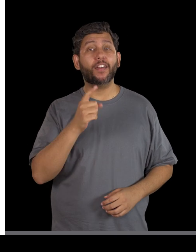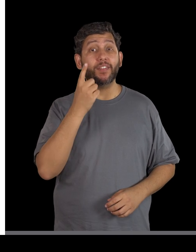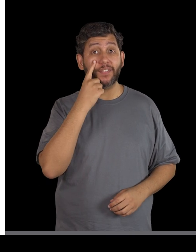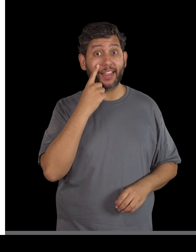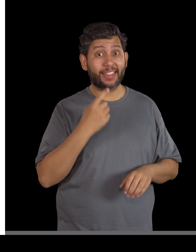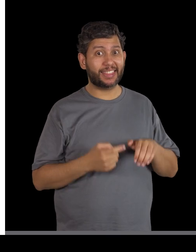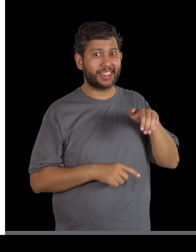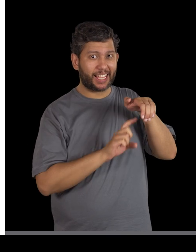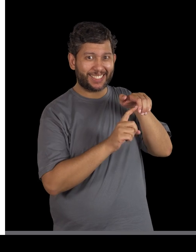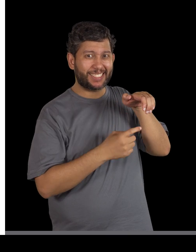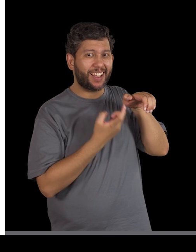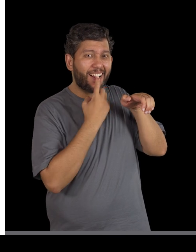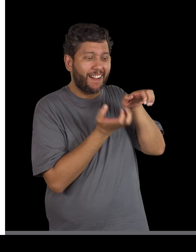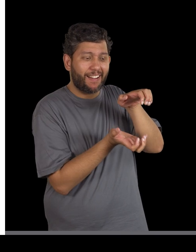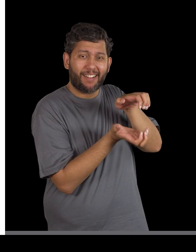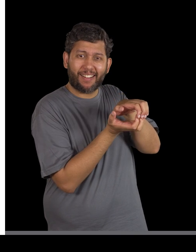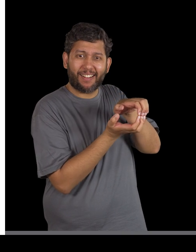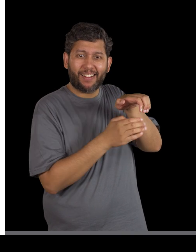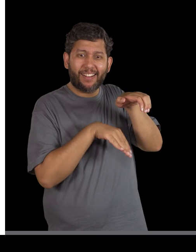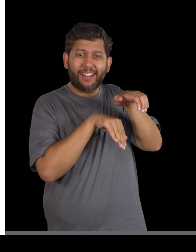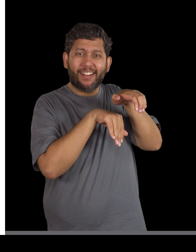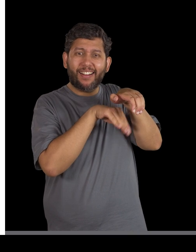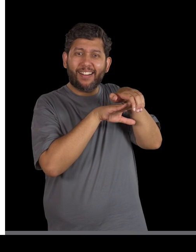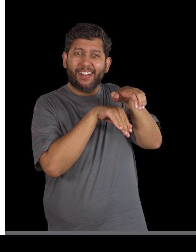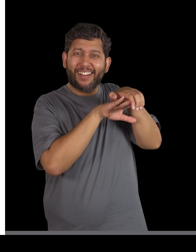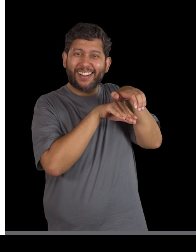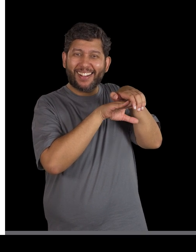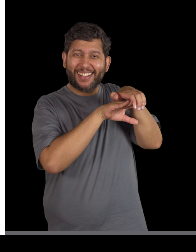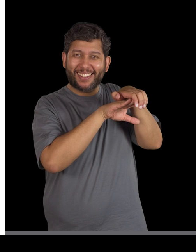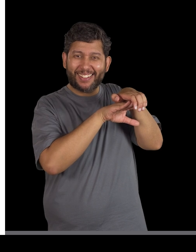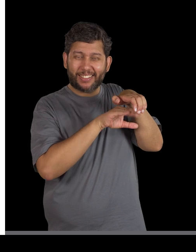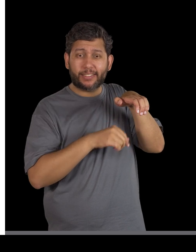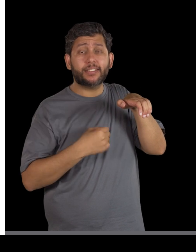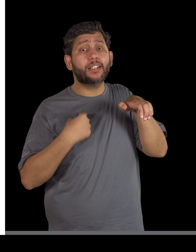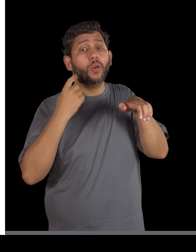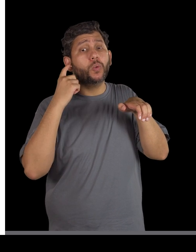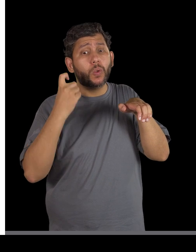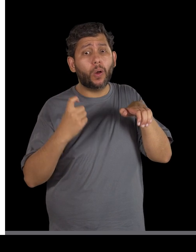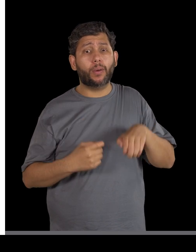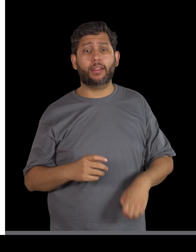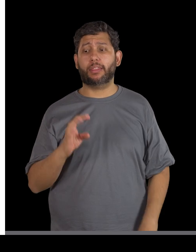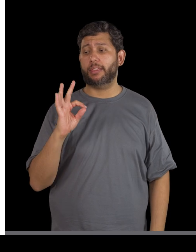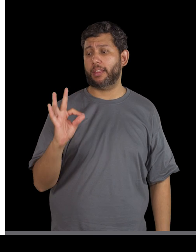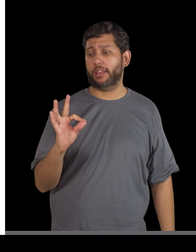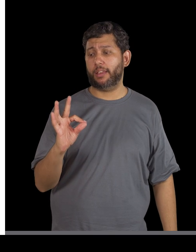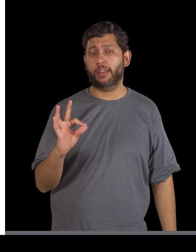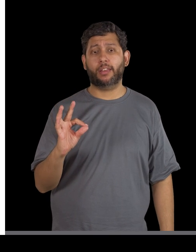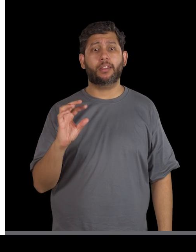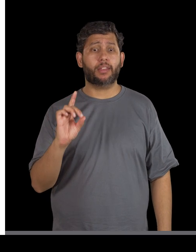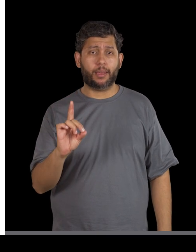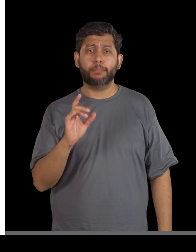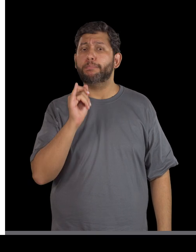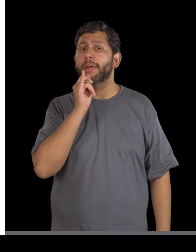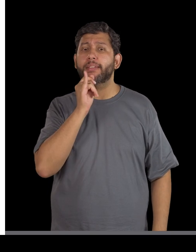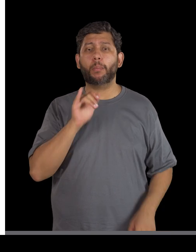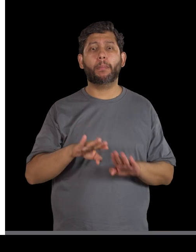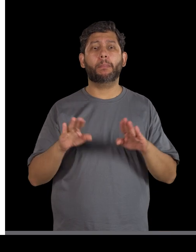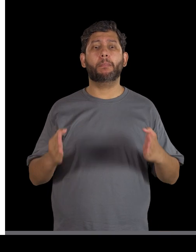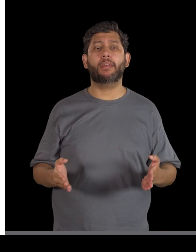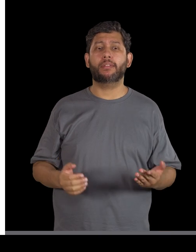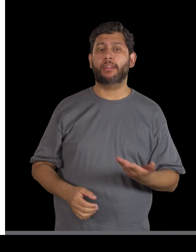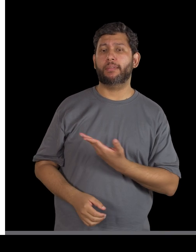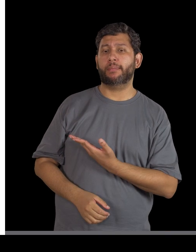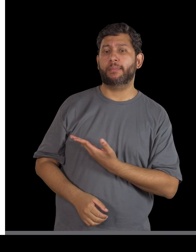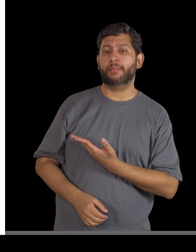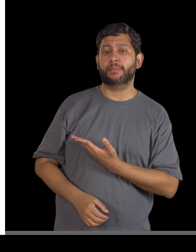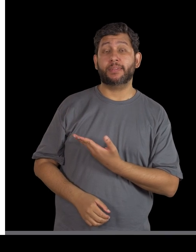tá aqui atrás dos dentes, ó. Nos alvéolos a gente tem sons fáceis, que são o T de table e